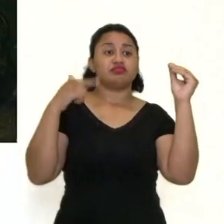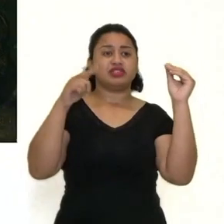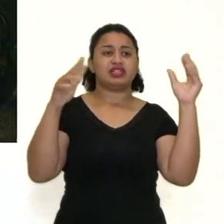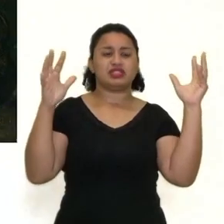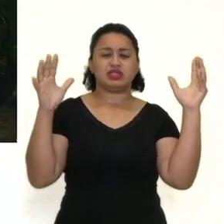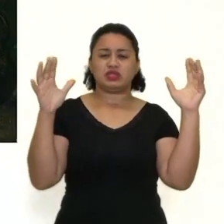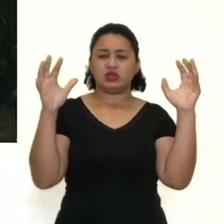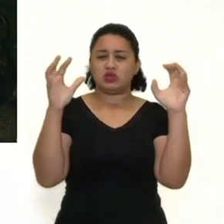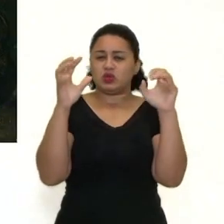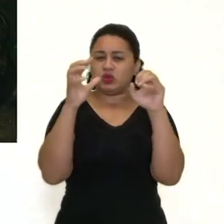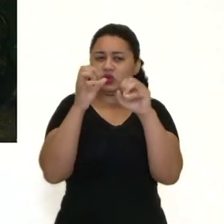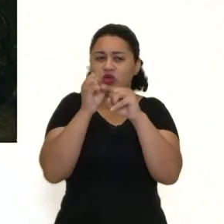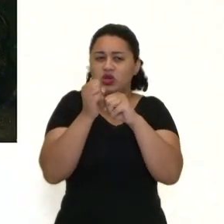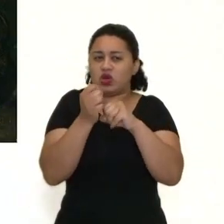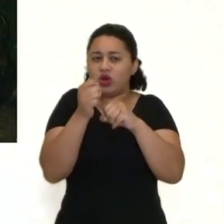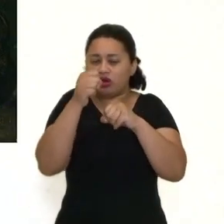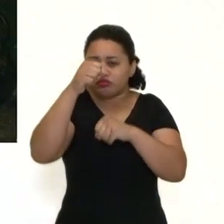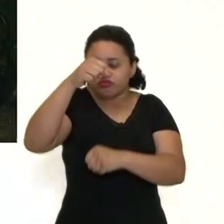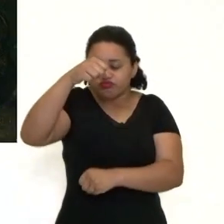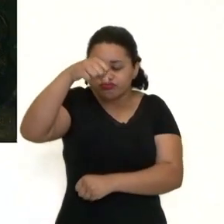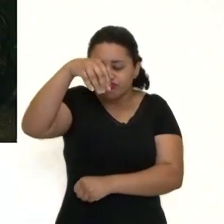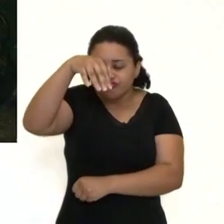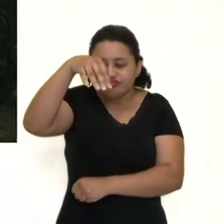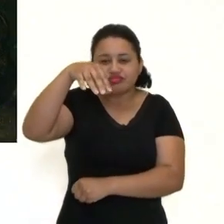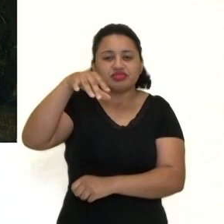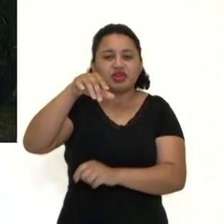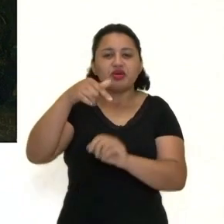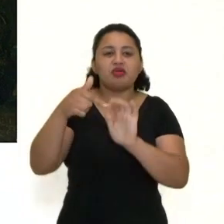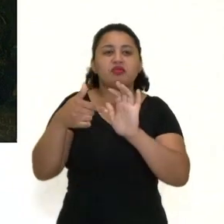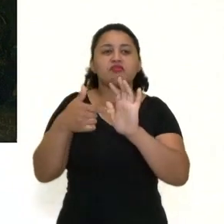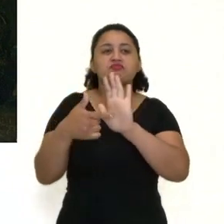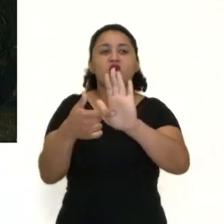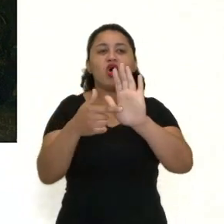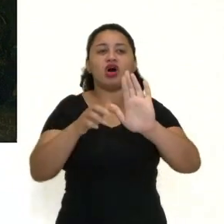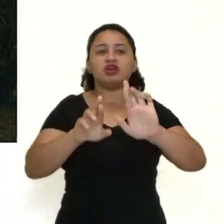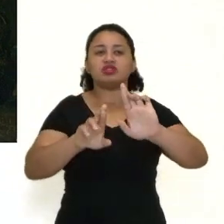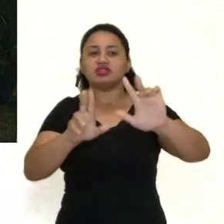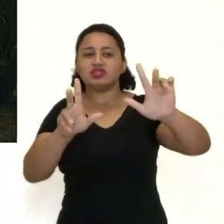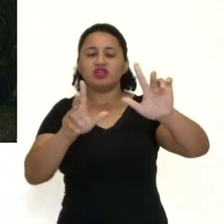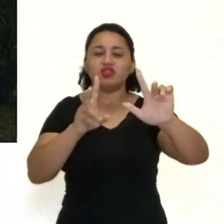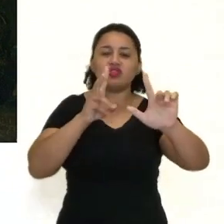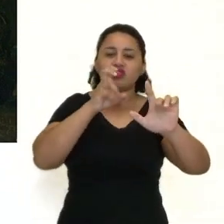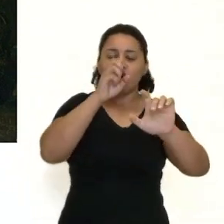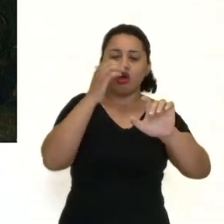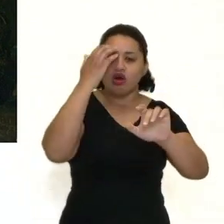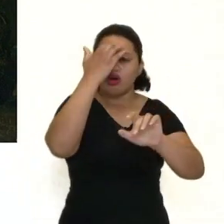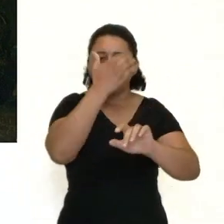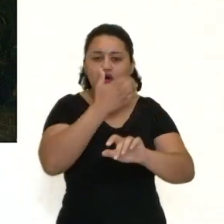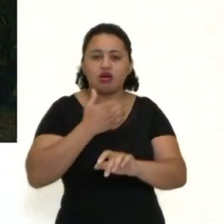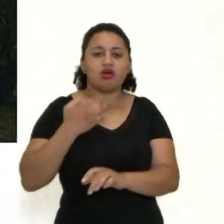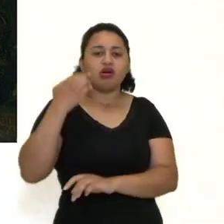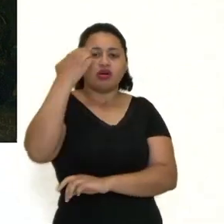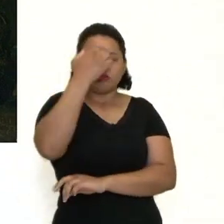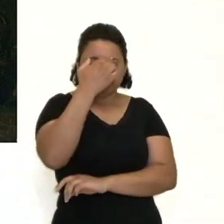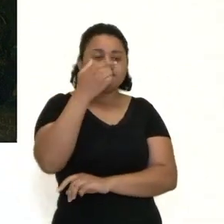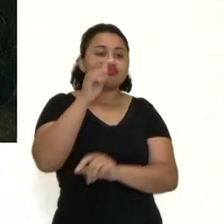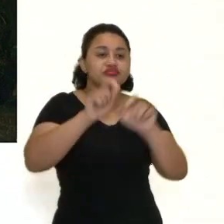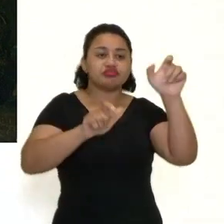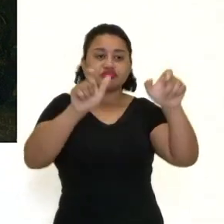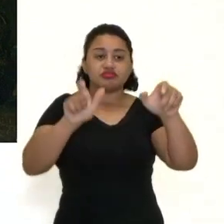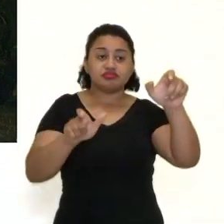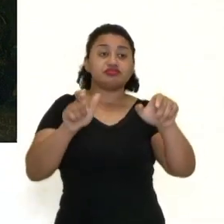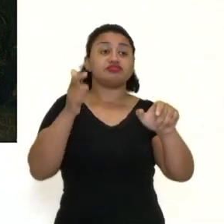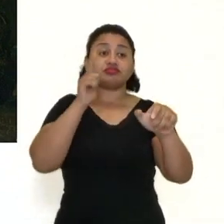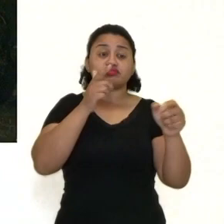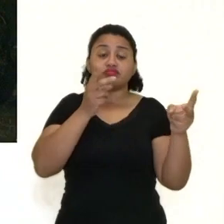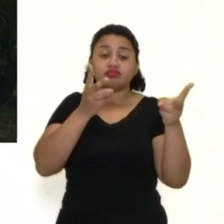penumbra, iluminada por um único lampião, que cria esse contraste bem forte na feição ali dos personagens, né? E a